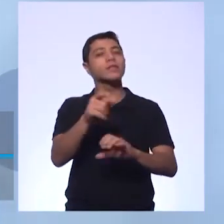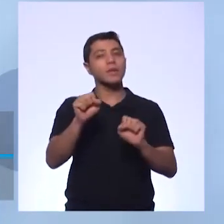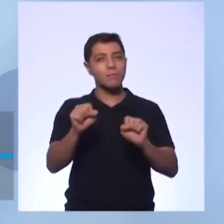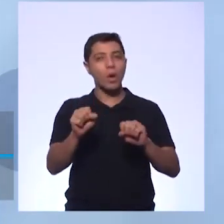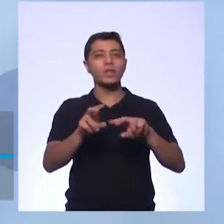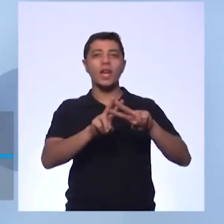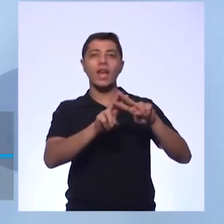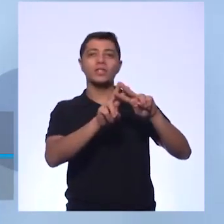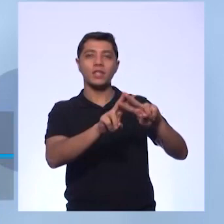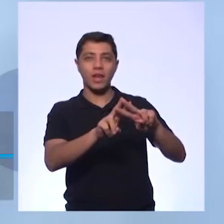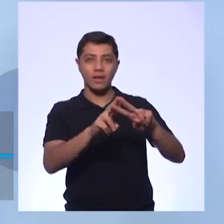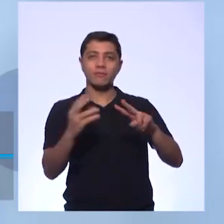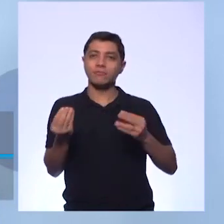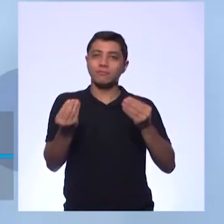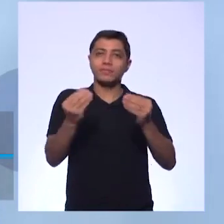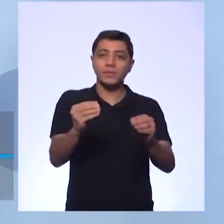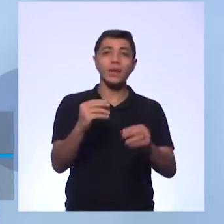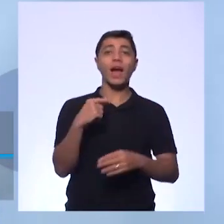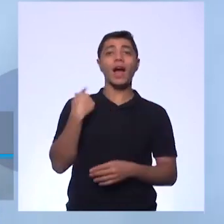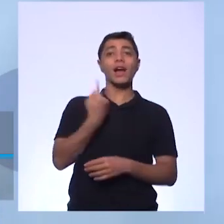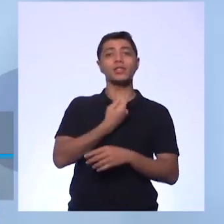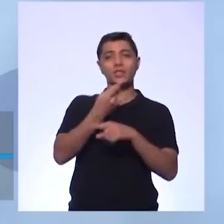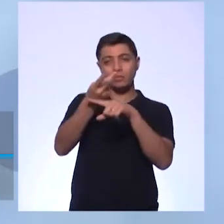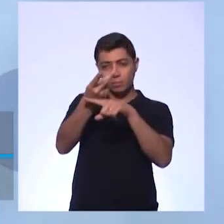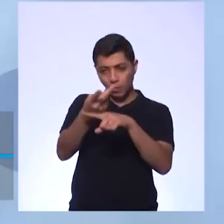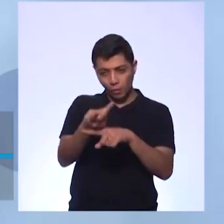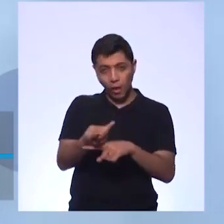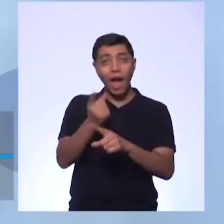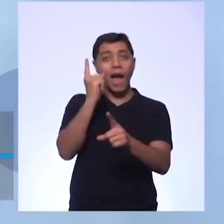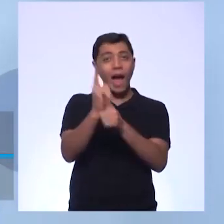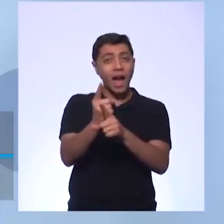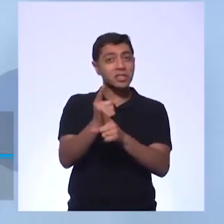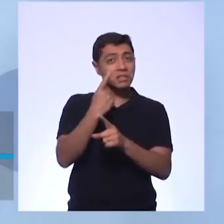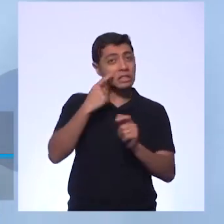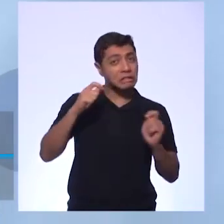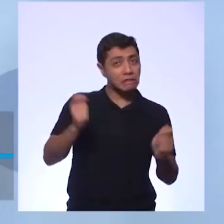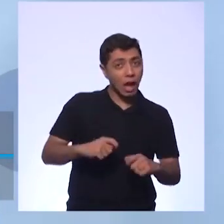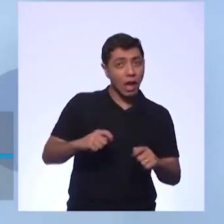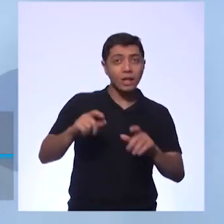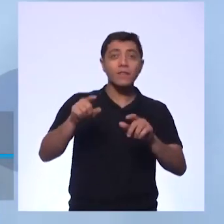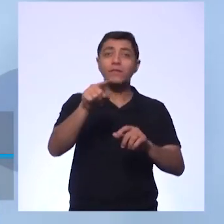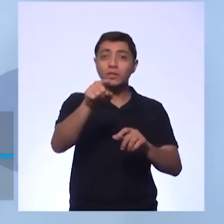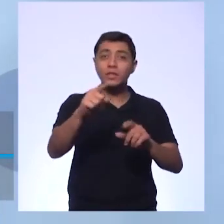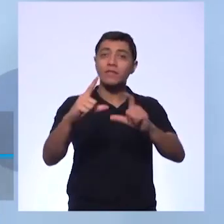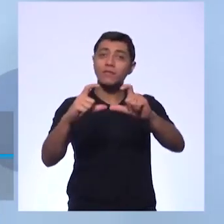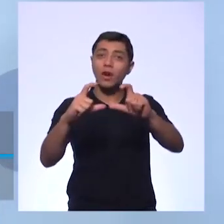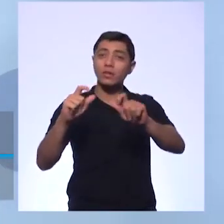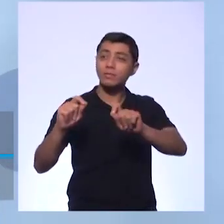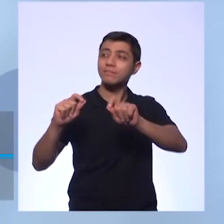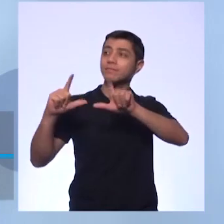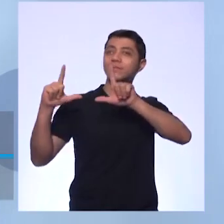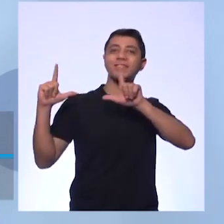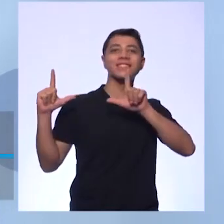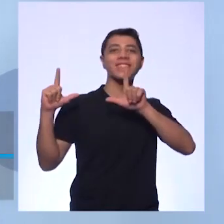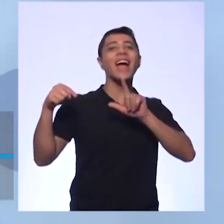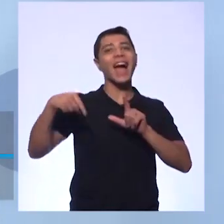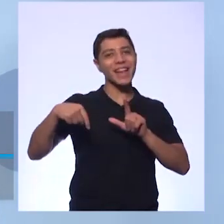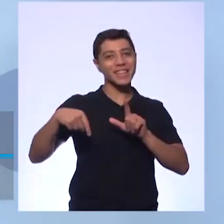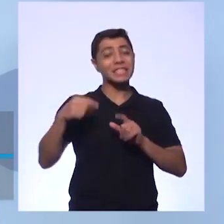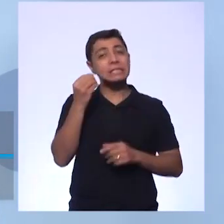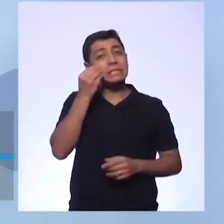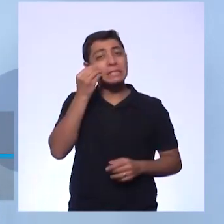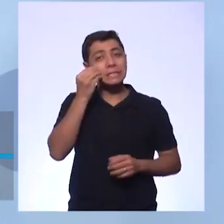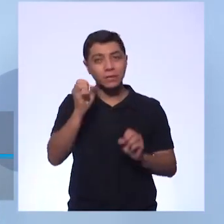achar vocês e aí, se a gente puder, a gente até passa aqui nas aulas, certo? Então, participem mesmo. A gente fica muito feliz quando vocês participam. Tem um pessoal